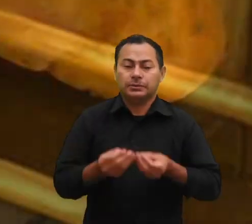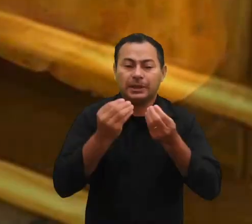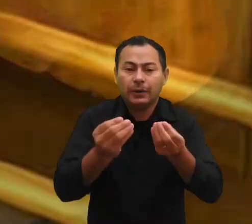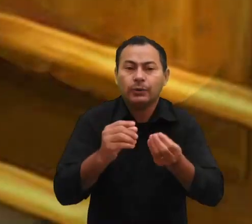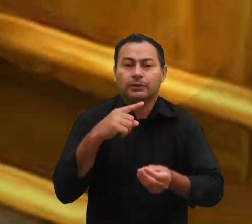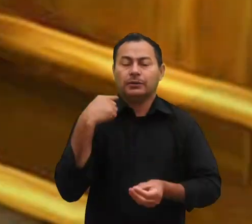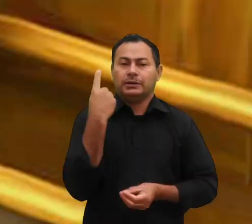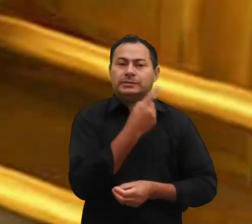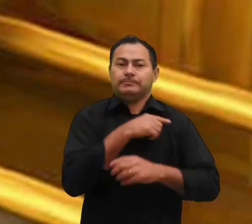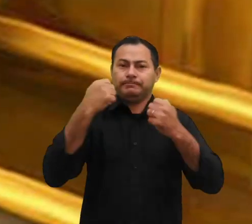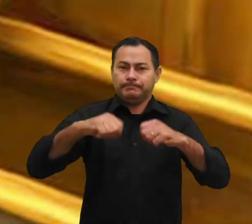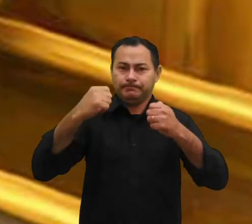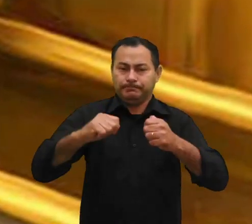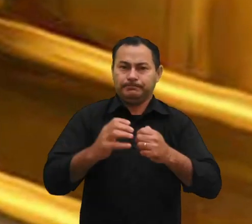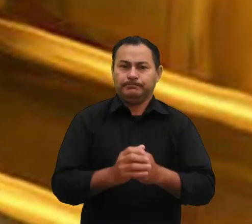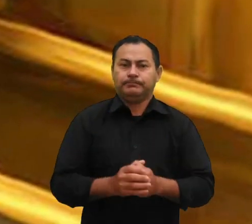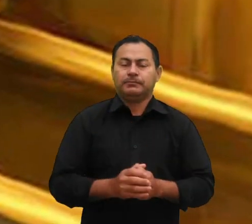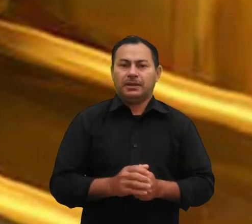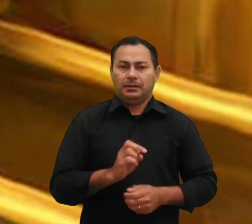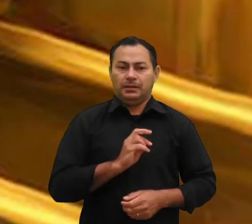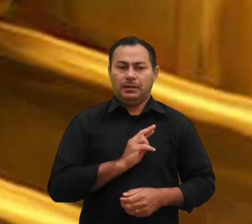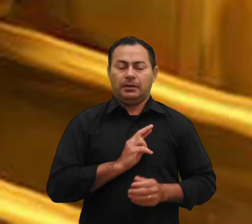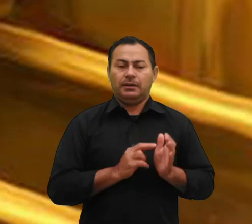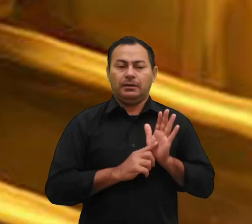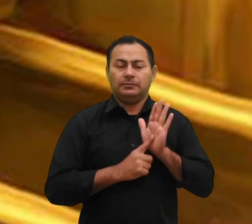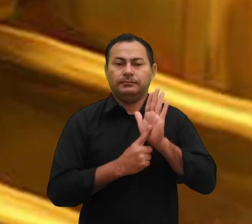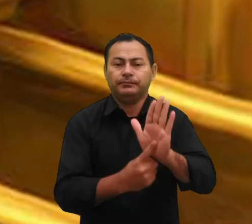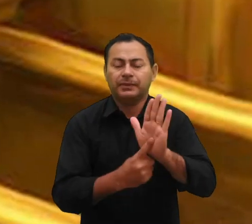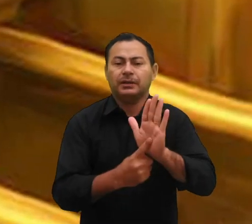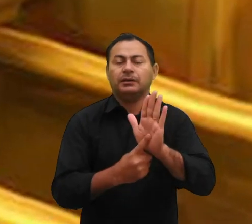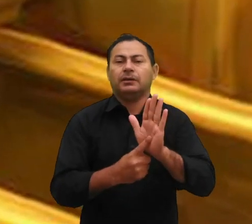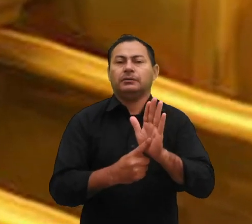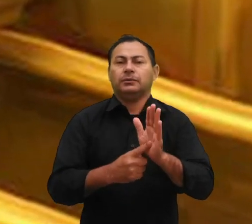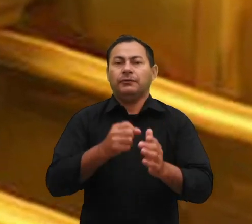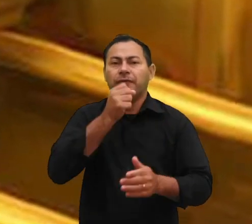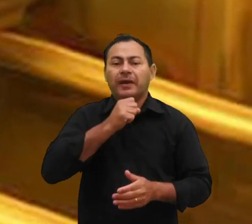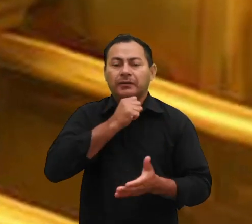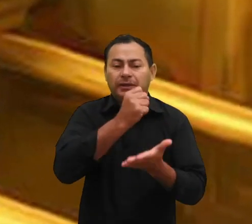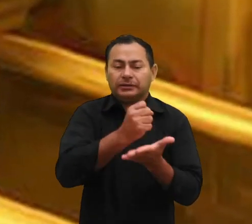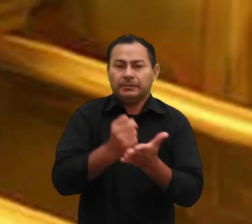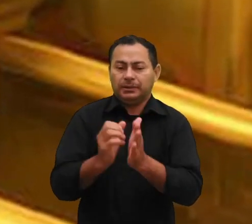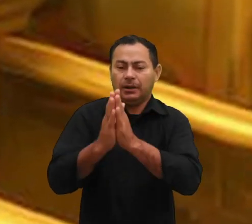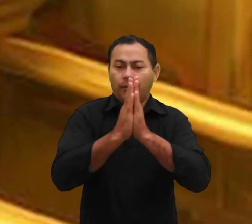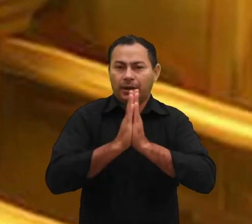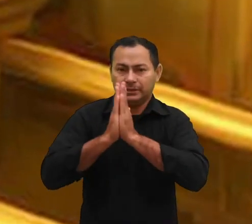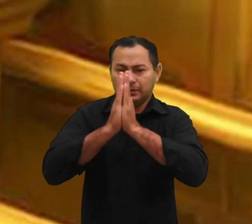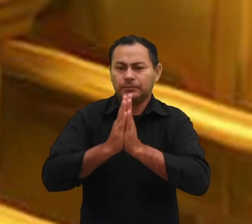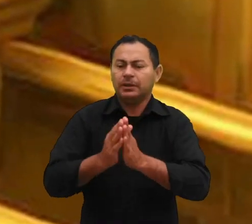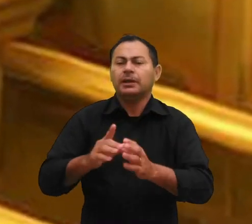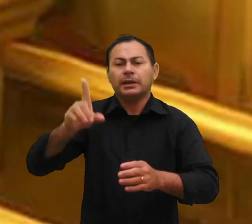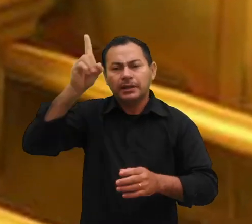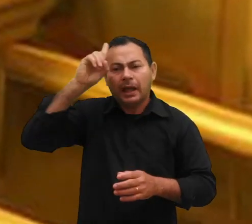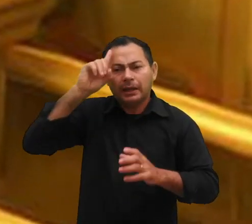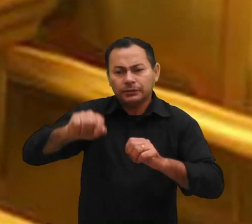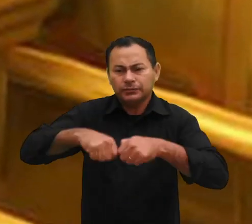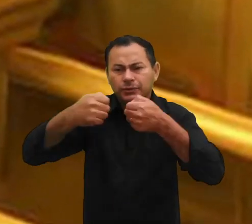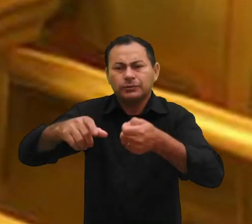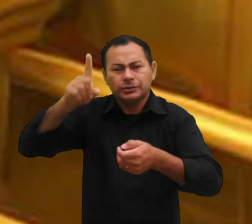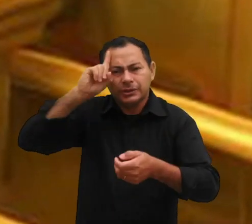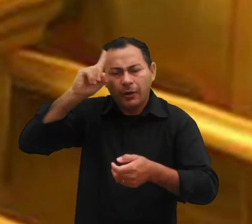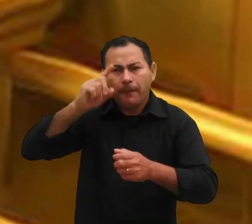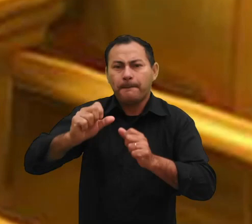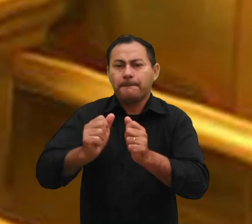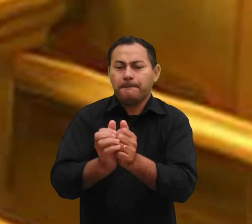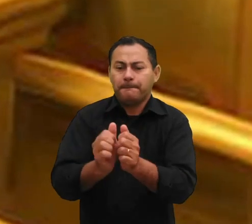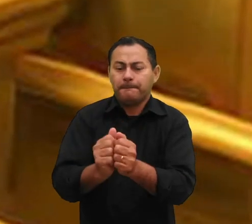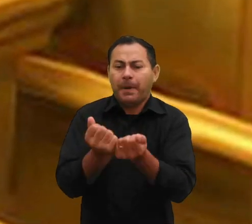nossas necessidades. Eles representavam uma versão do Velho Testamento da oração, dá-nos cada dia o nosso pão